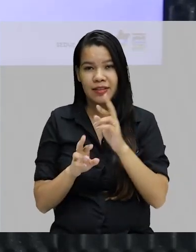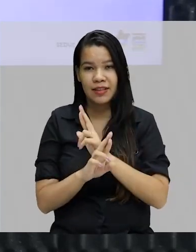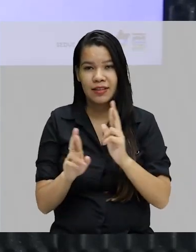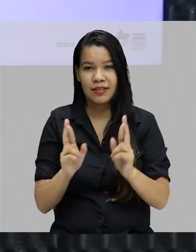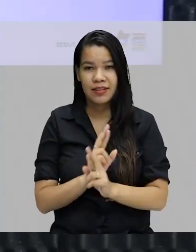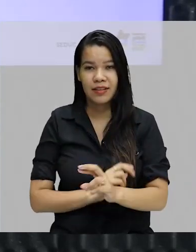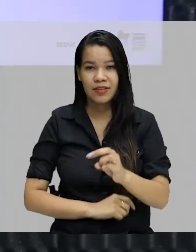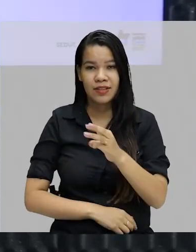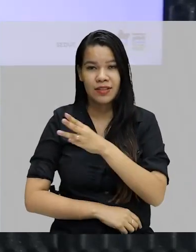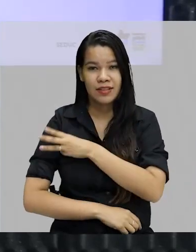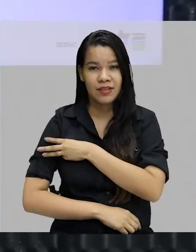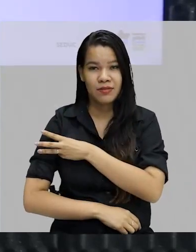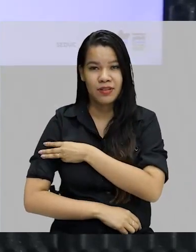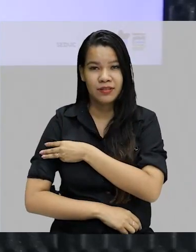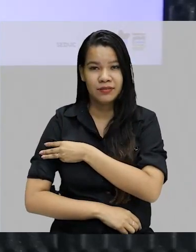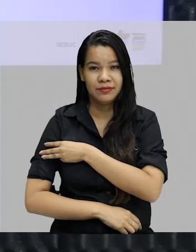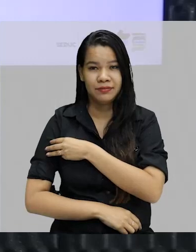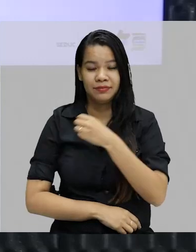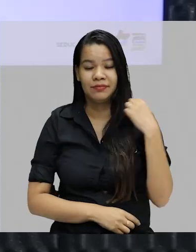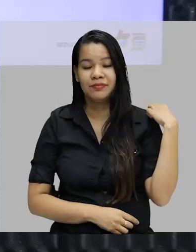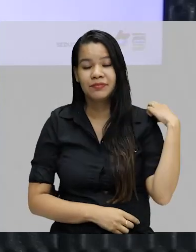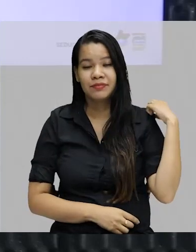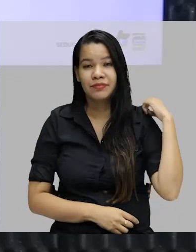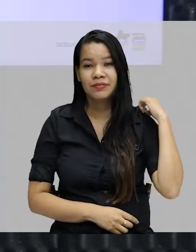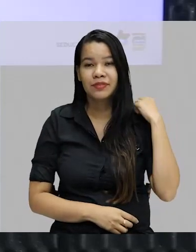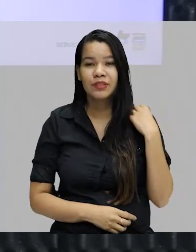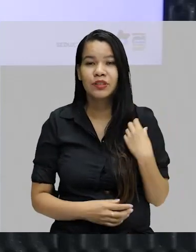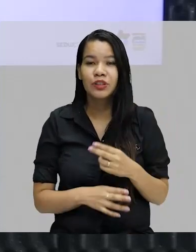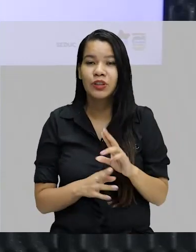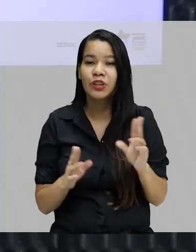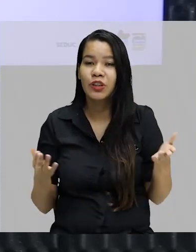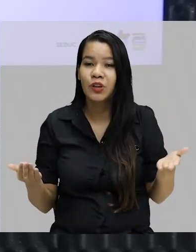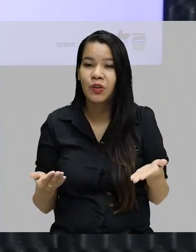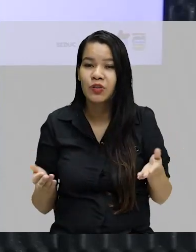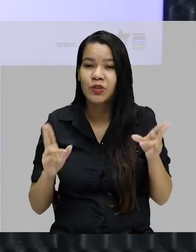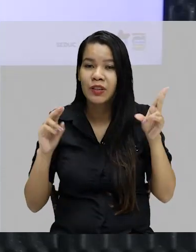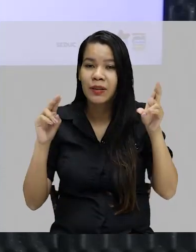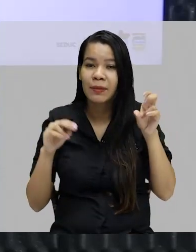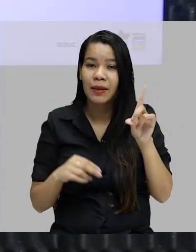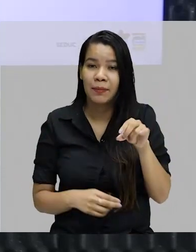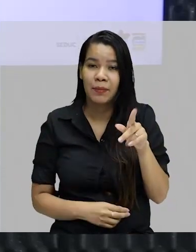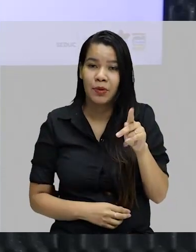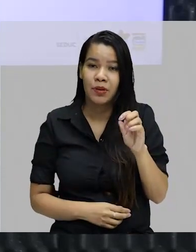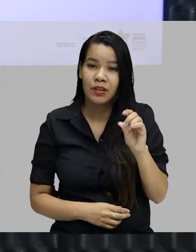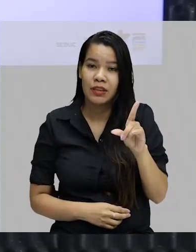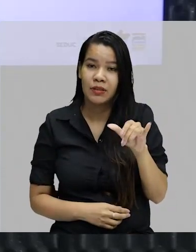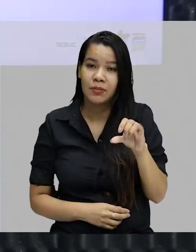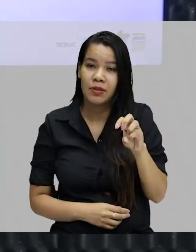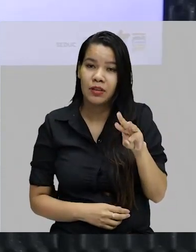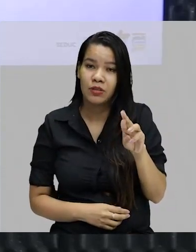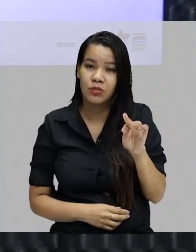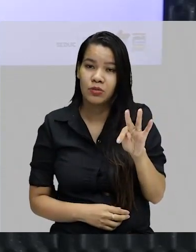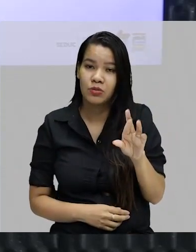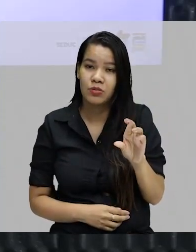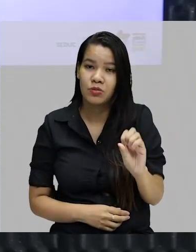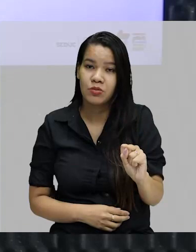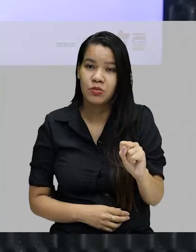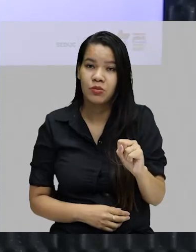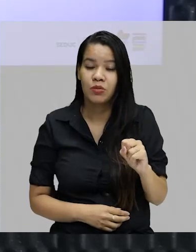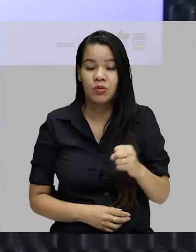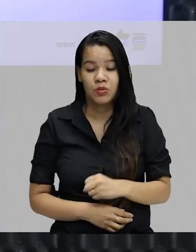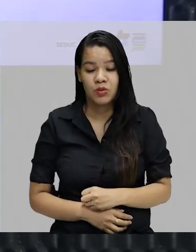ao terceiro ano do ensino médio, os polímeros. Na nossa aula de hoje, nós vamos já trabalhar os